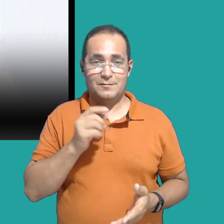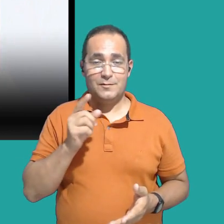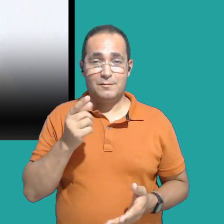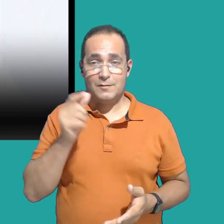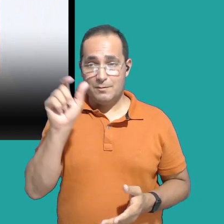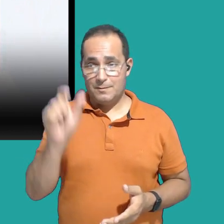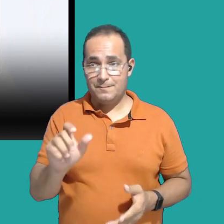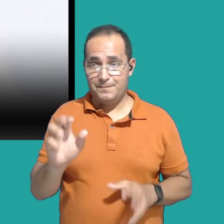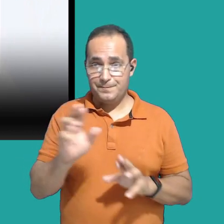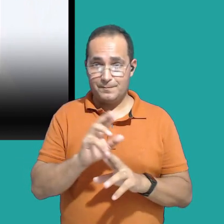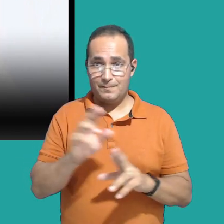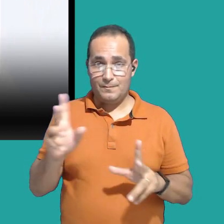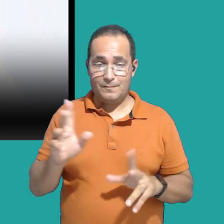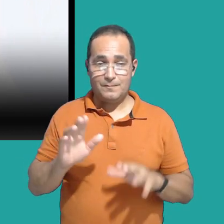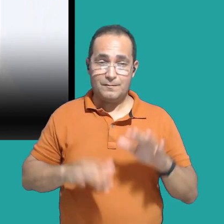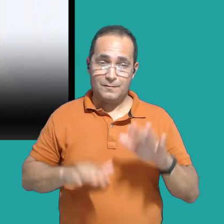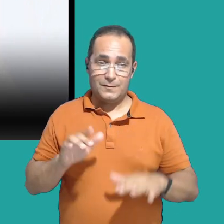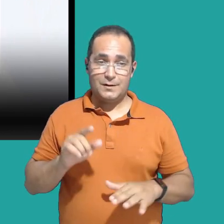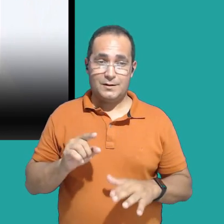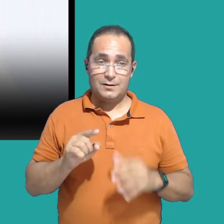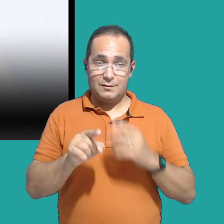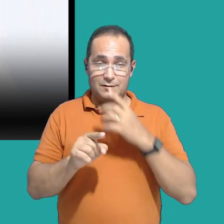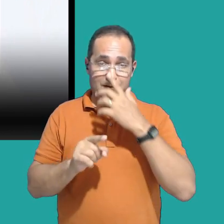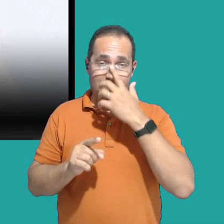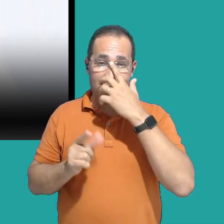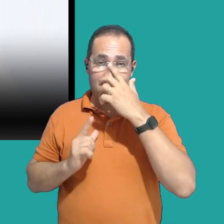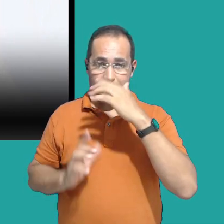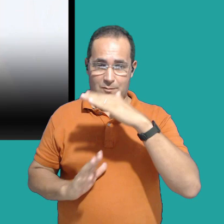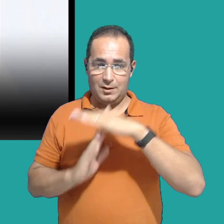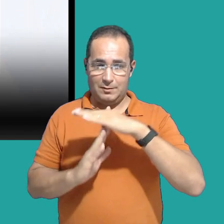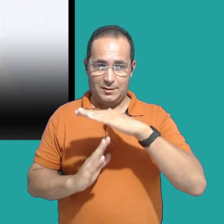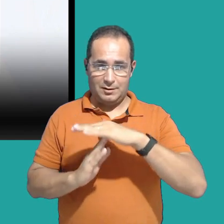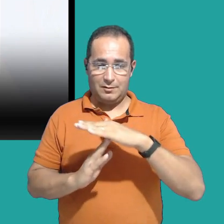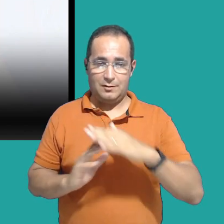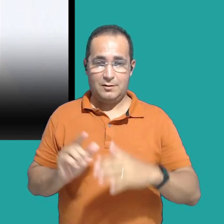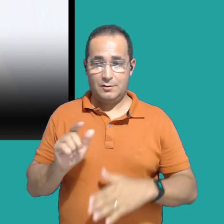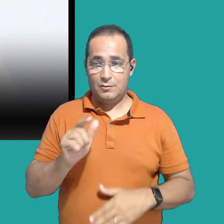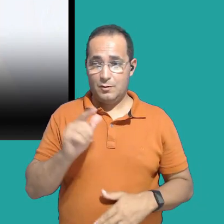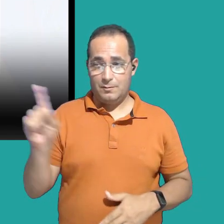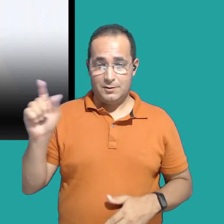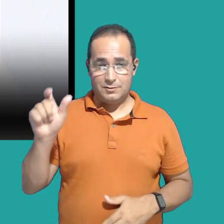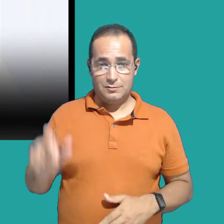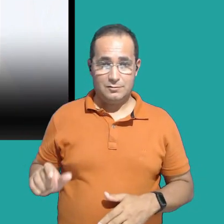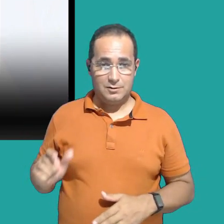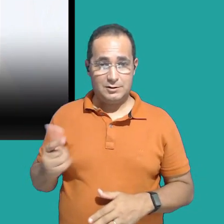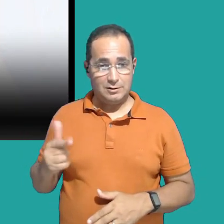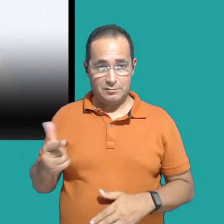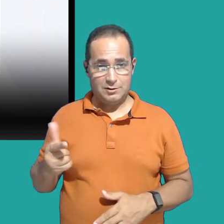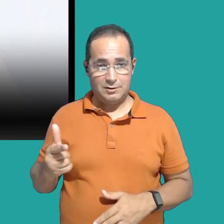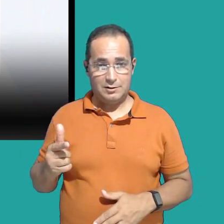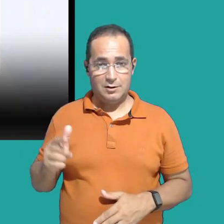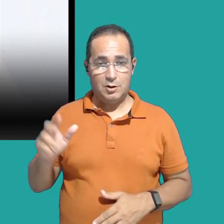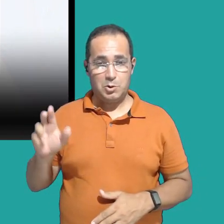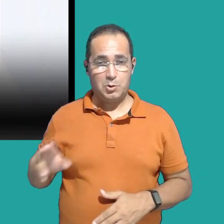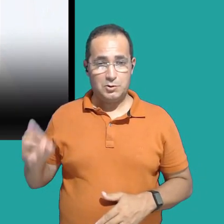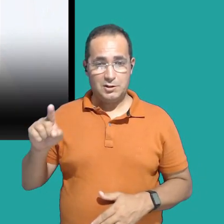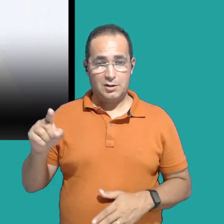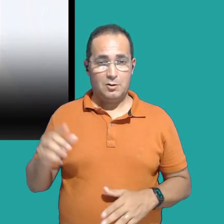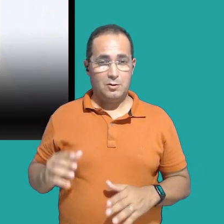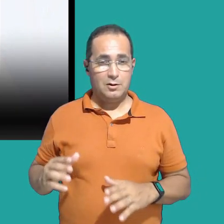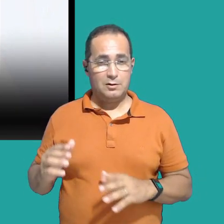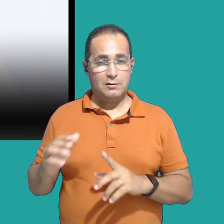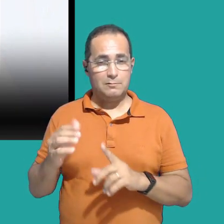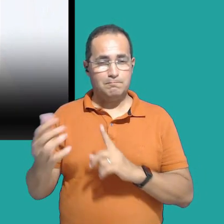Aí é aquilo. Quando tem alguém diferente, às vezes você tem uma limitação e uma pessoa que não